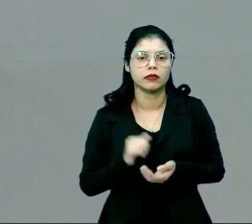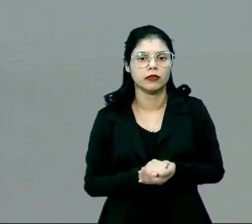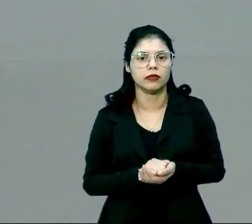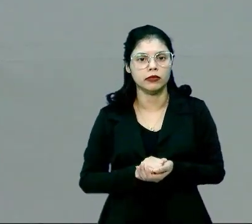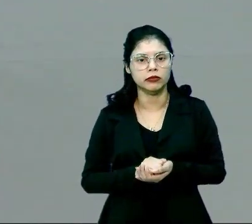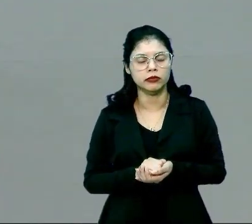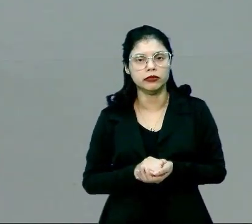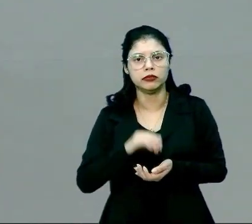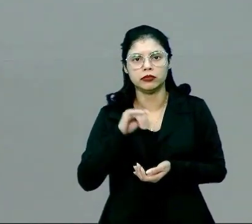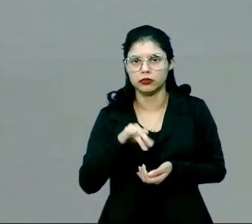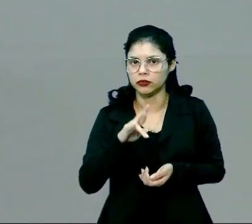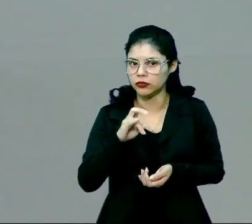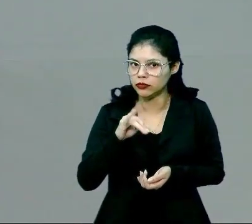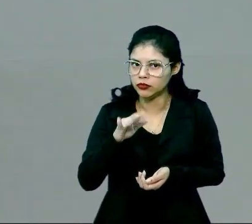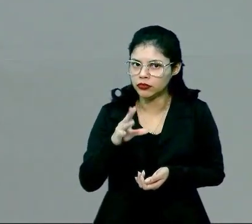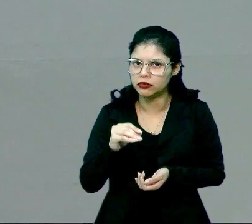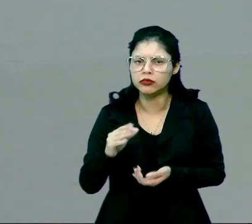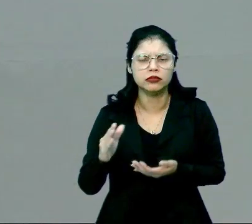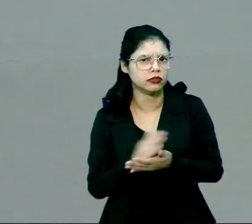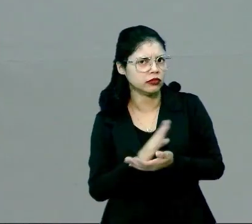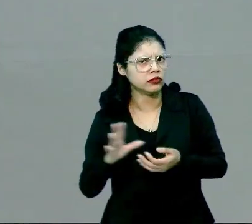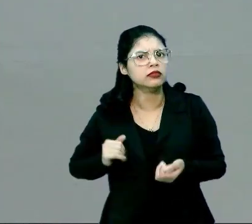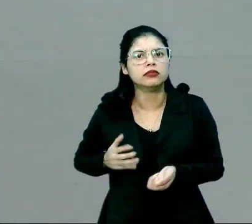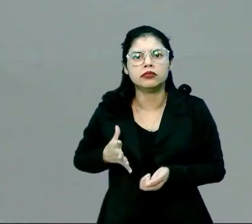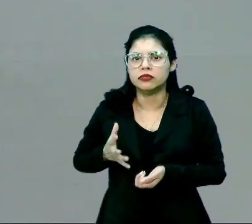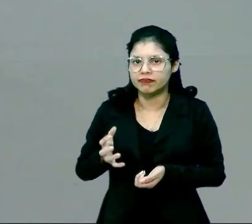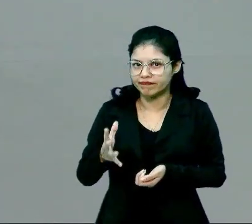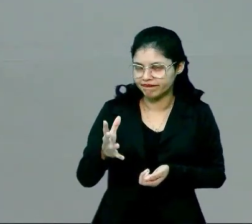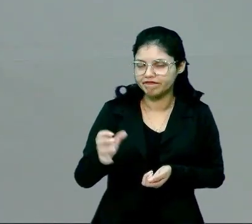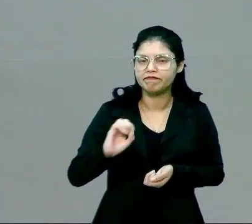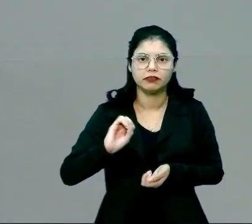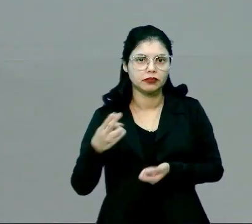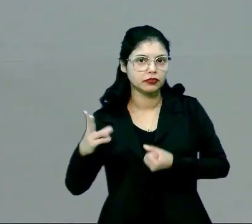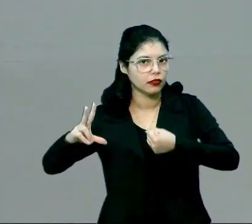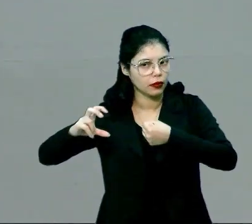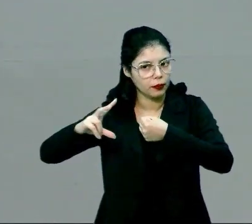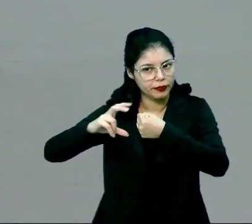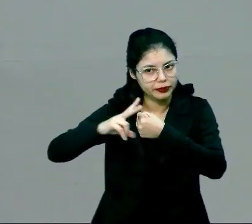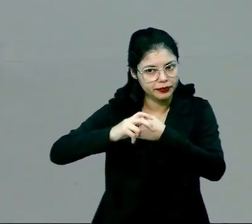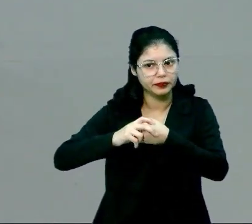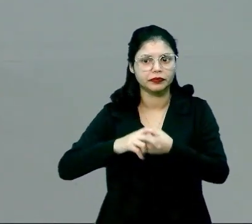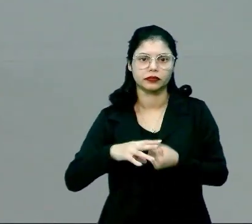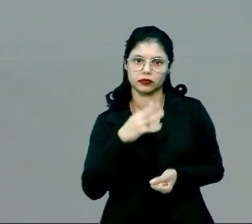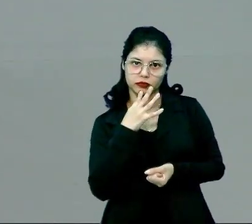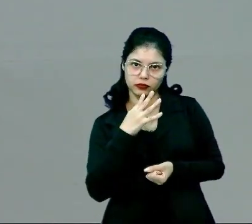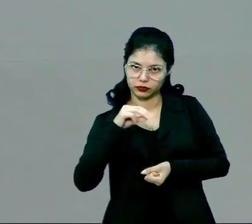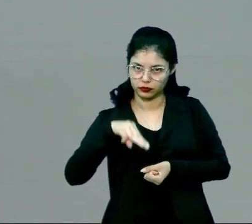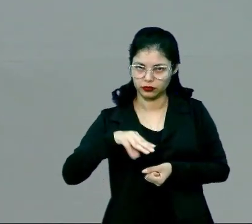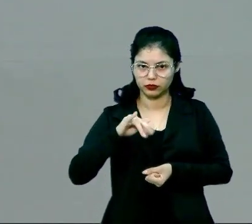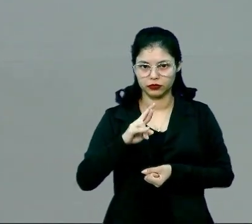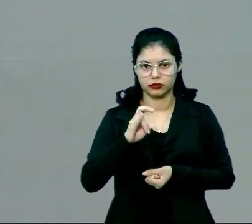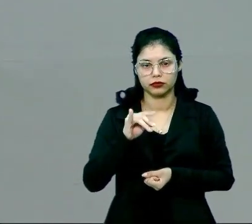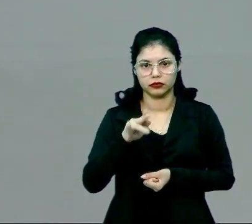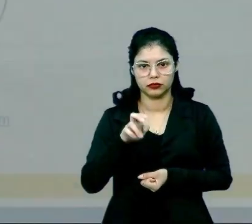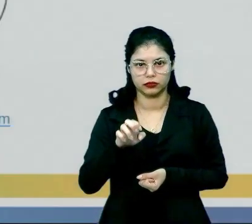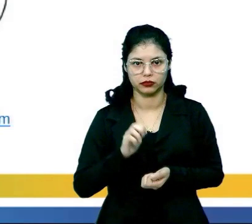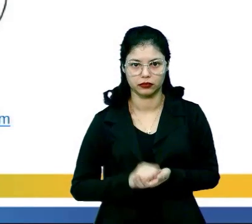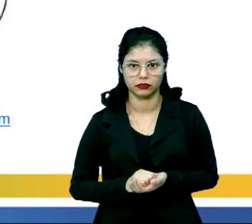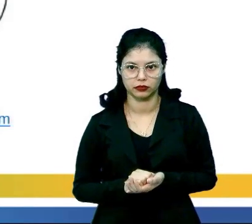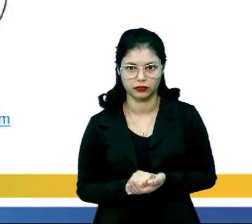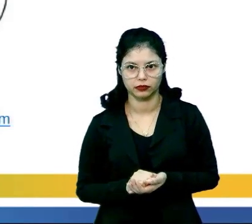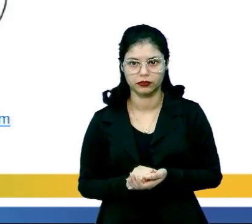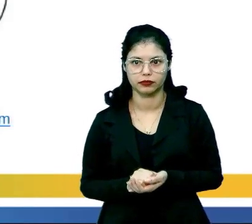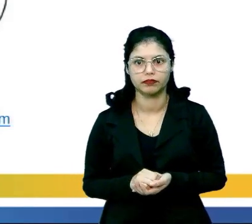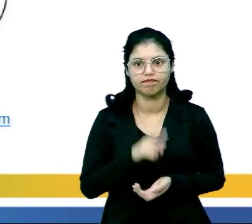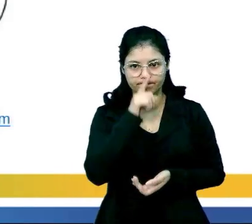meninges, elas inflamam, ou por um vírus ou por uma bactéria, é conhecido como meningite, que sinal é muito